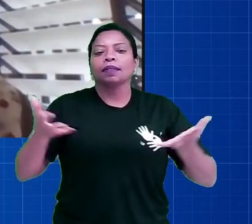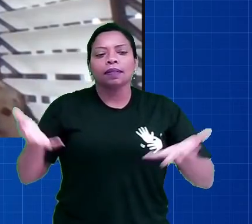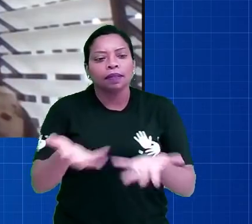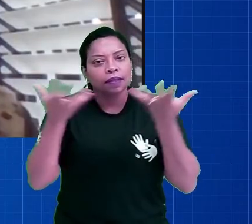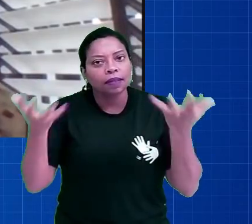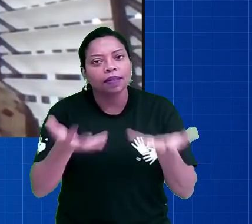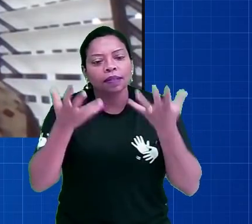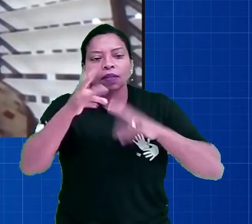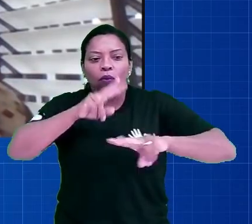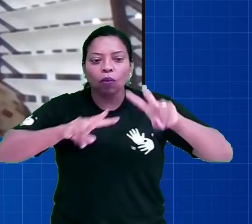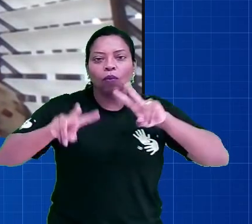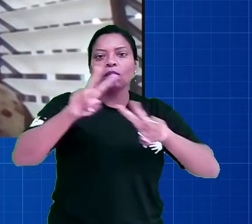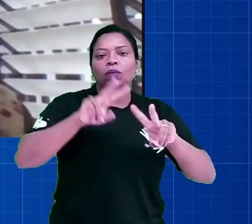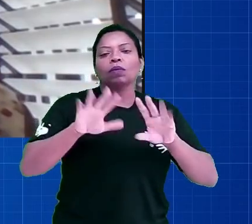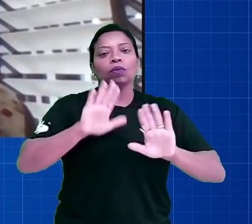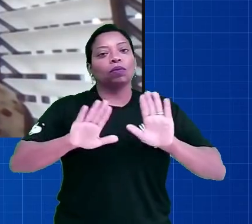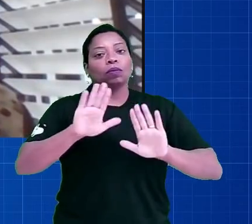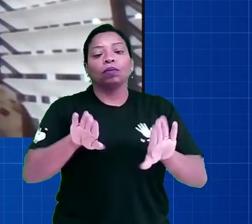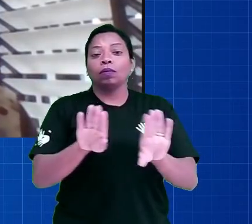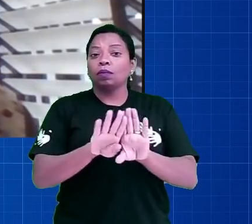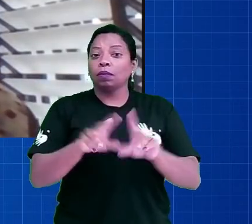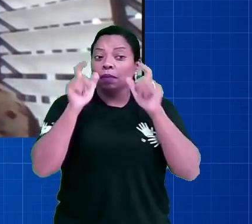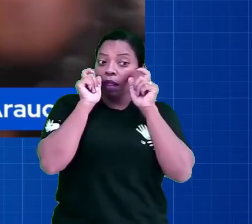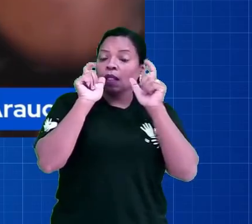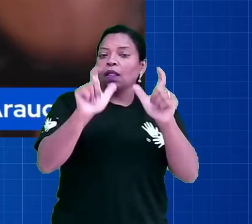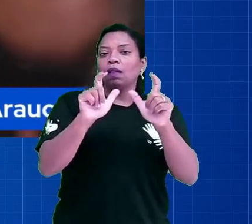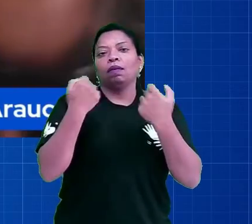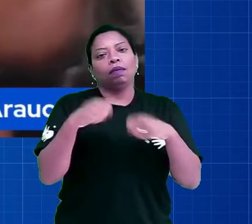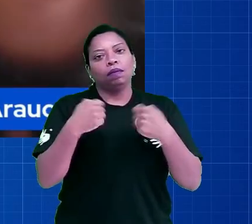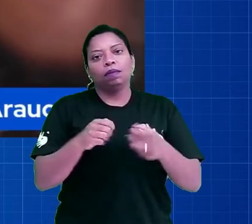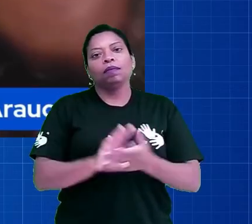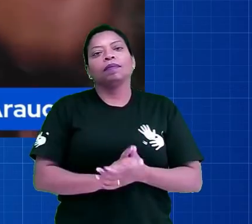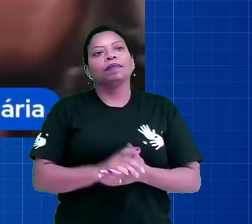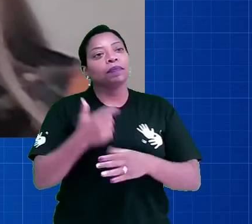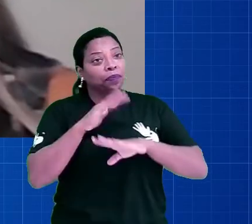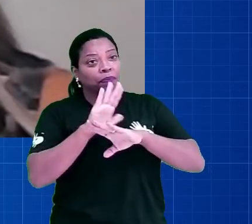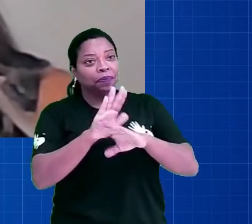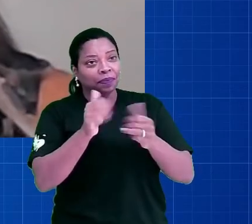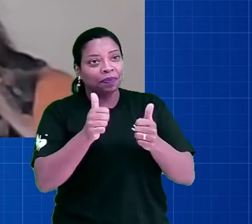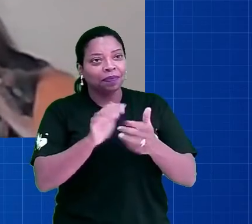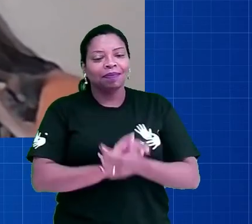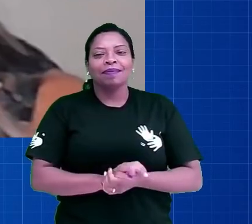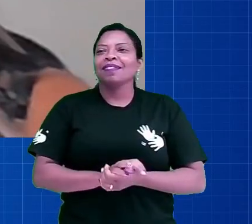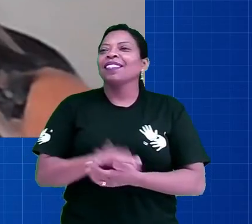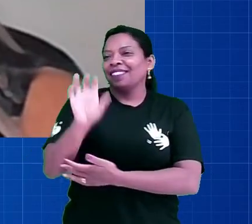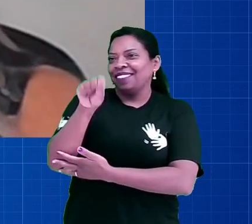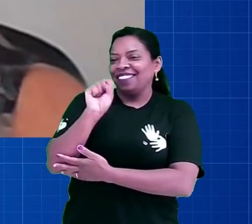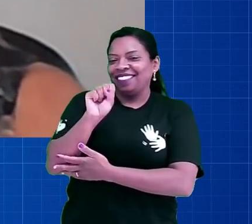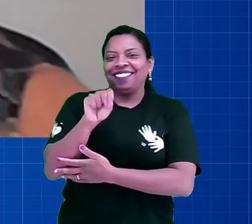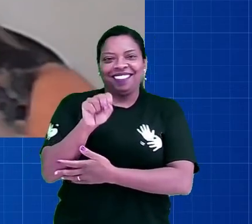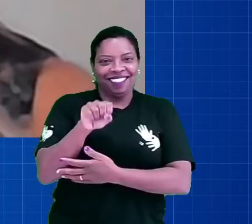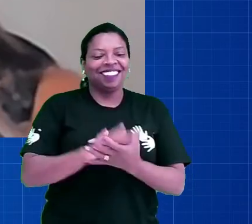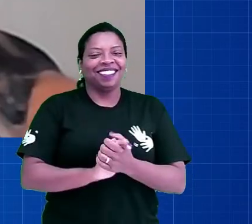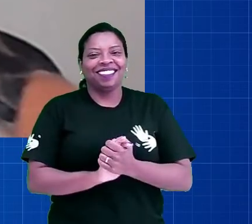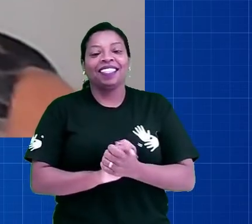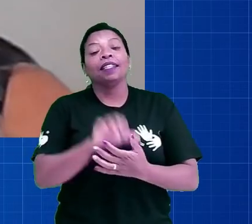cuidado e atenção. Kelly, te ajudei? Era isso? Tá? Não, é isso sim, prof. Até se a prof